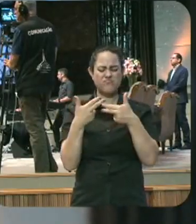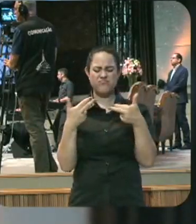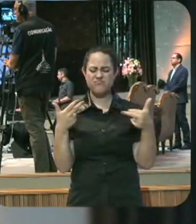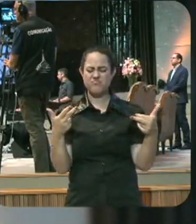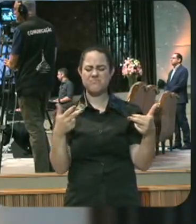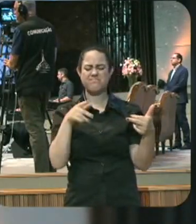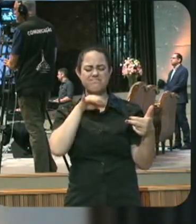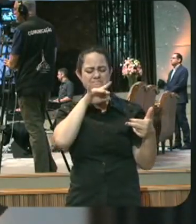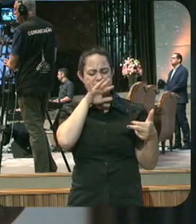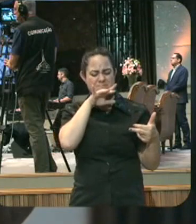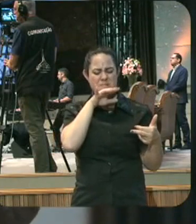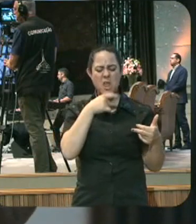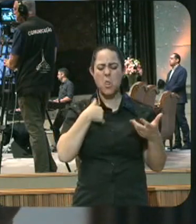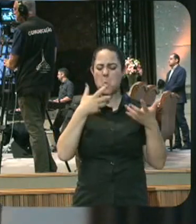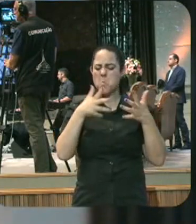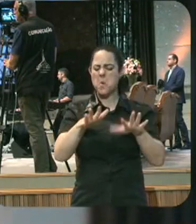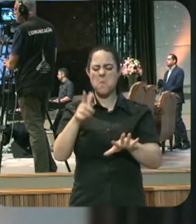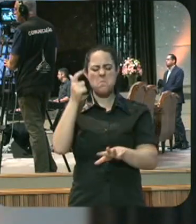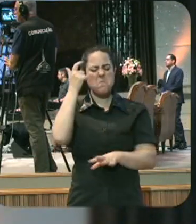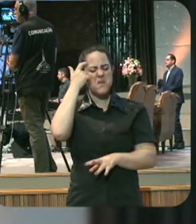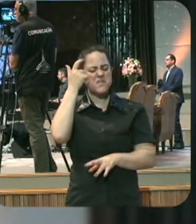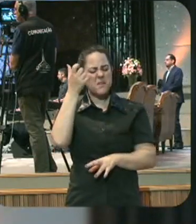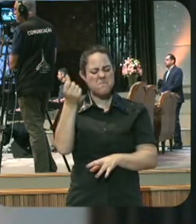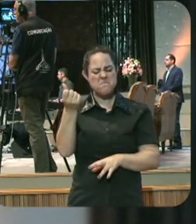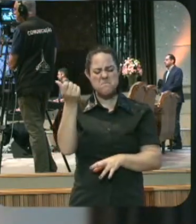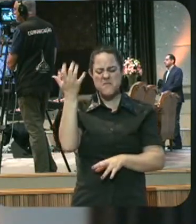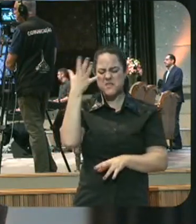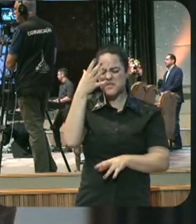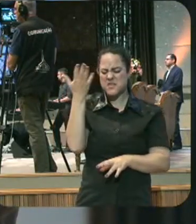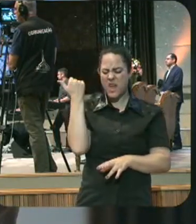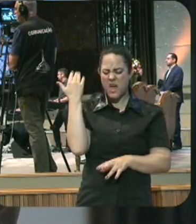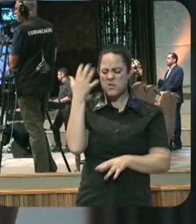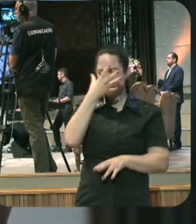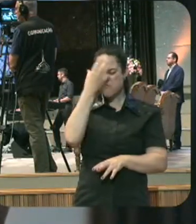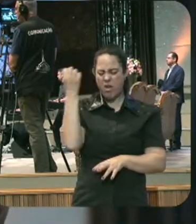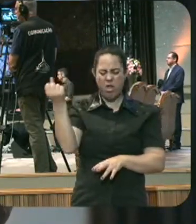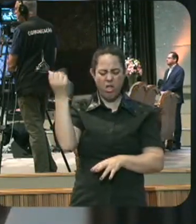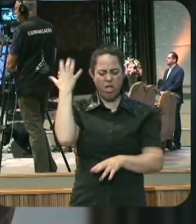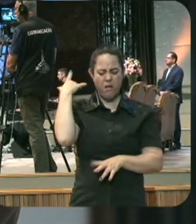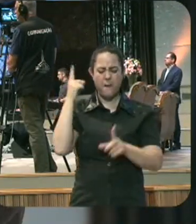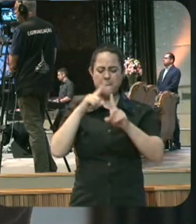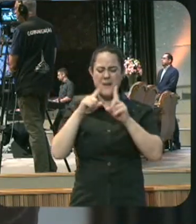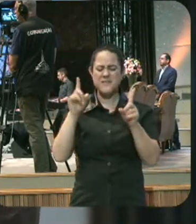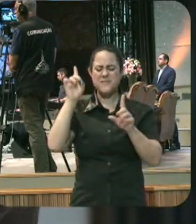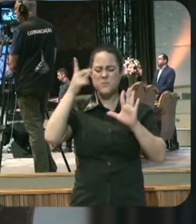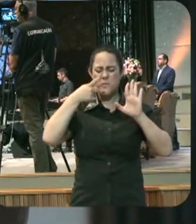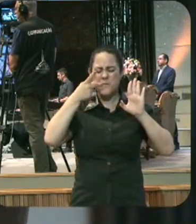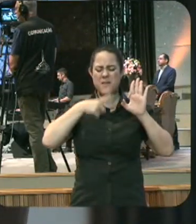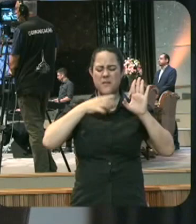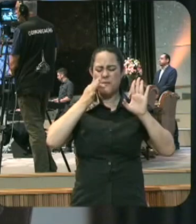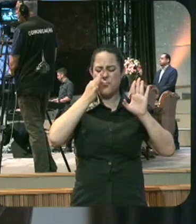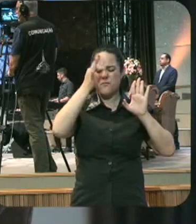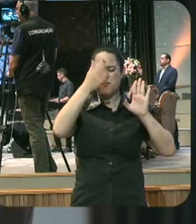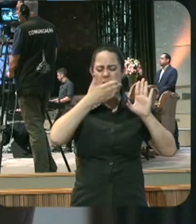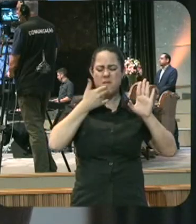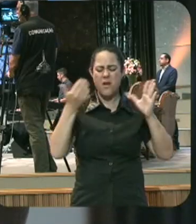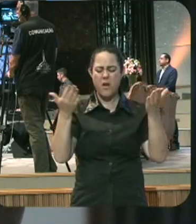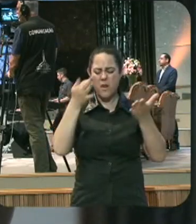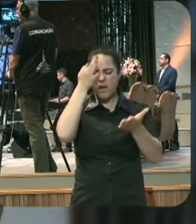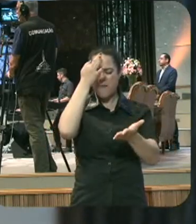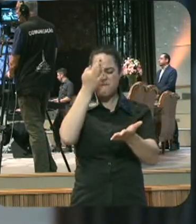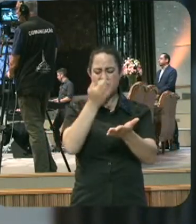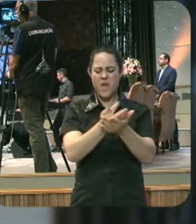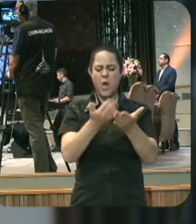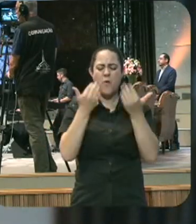Pai, eu não quero pensar no passado, porque o Senhor nos promete um futuro melhor. Então agora, pela fé, eu